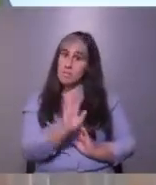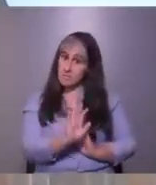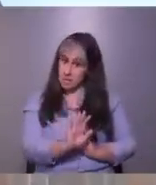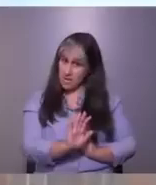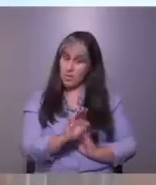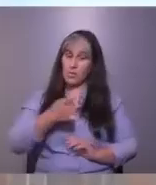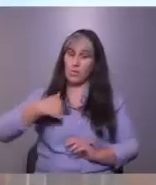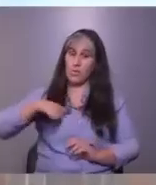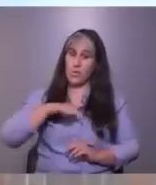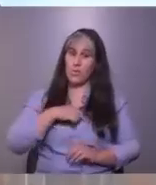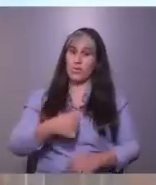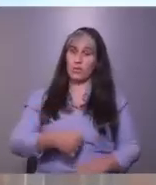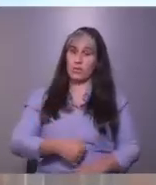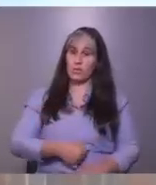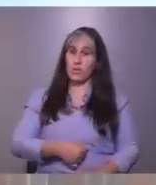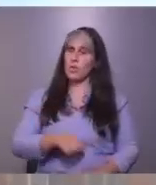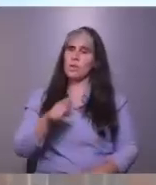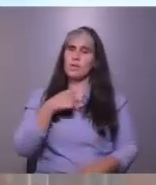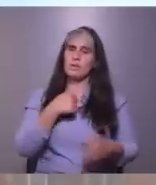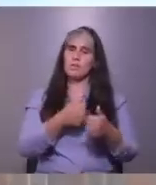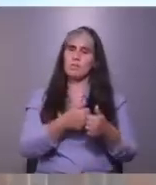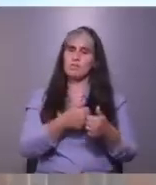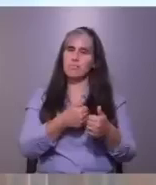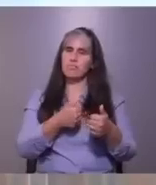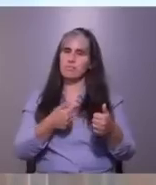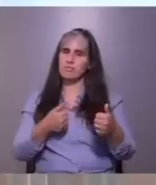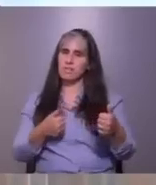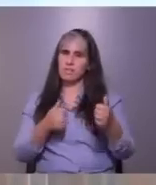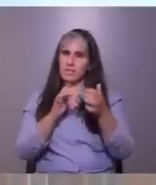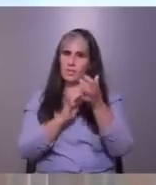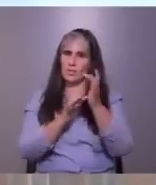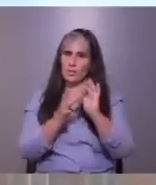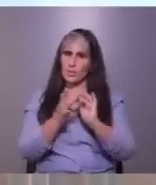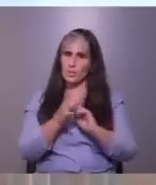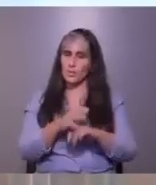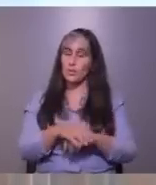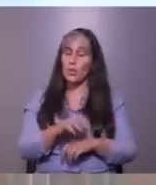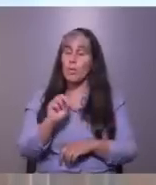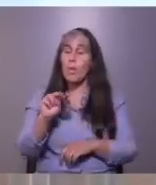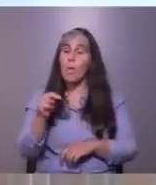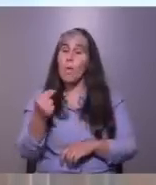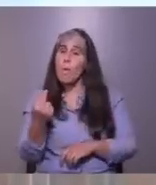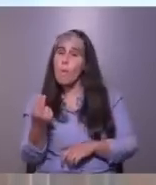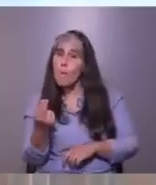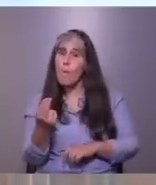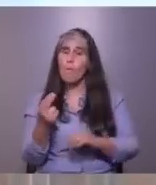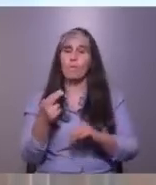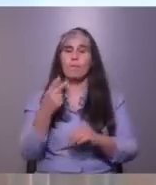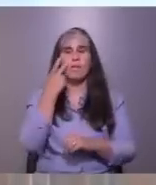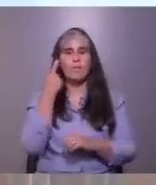nós cristãos, afastamento de Jesus Cristo, nem esquecimento da nossa vida